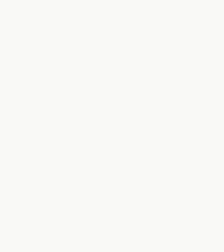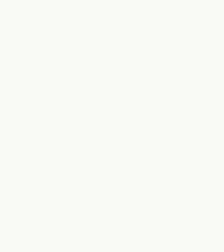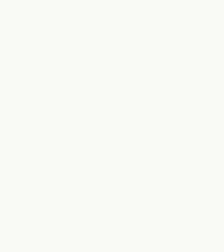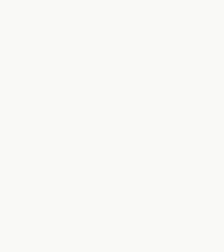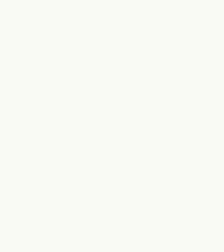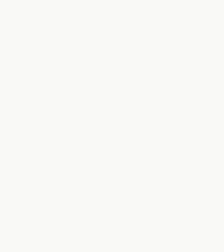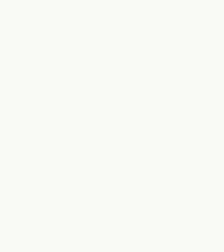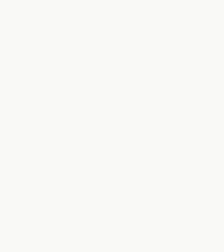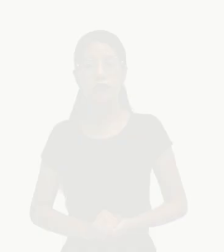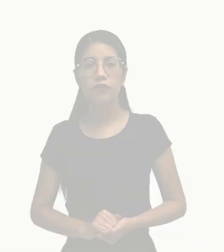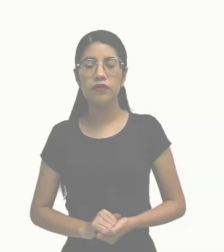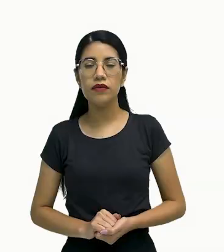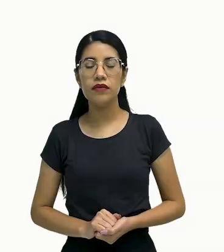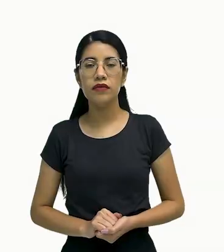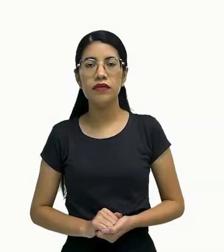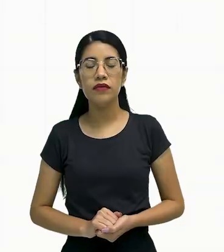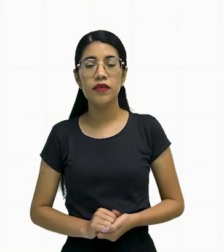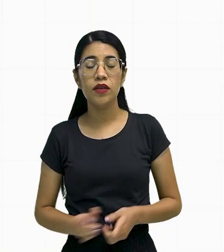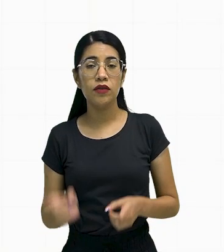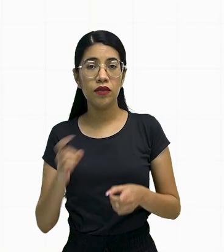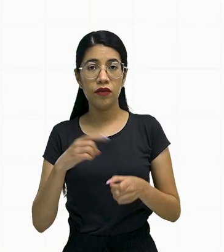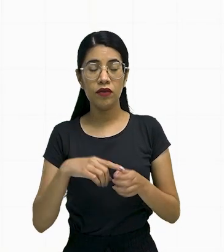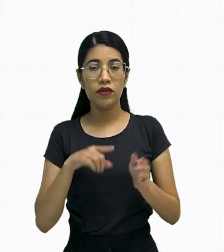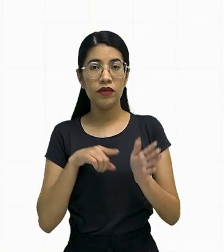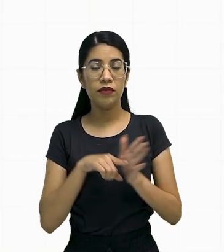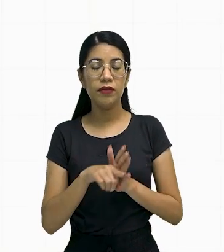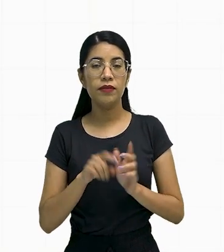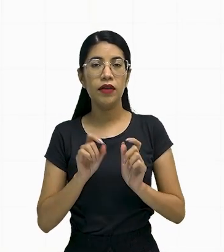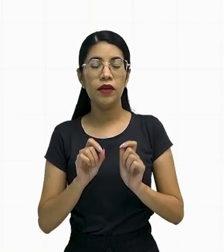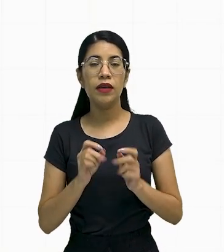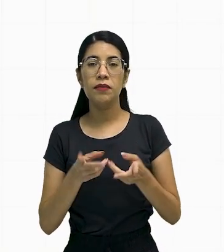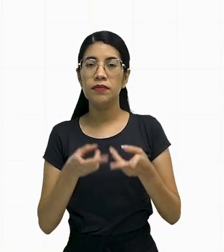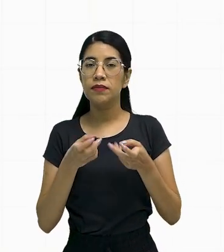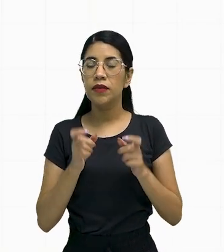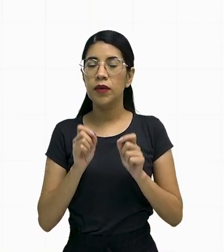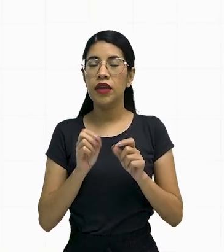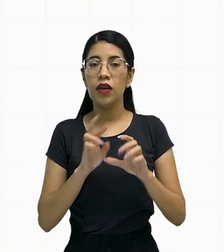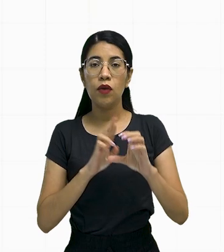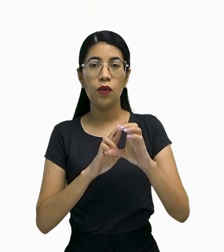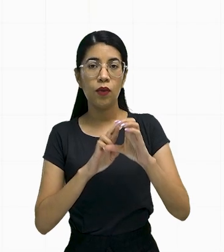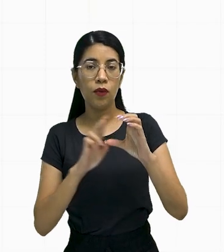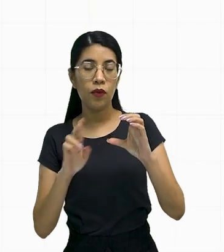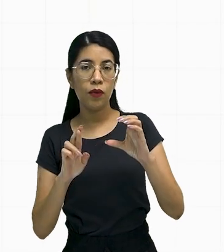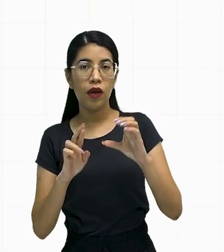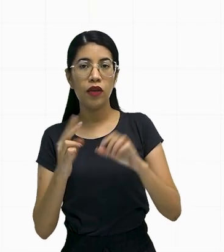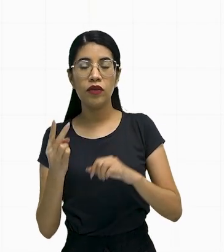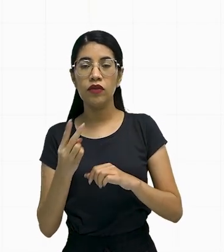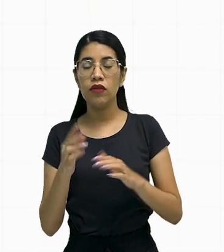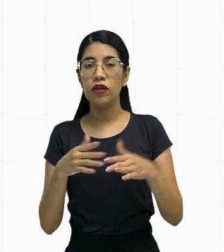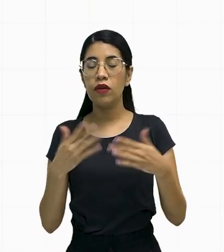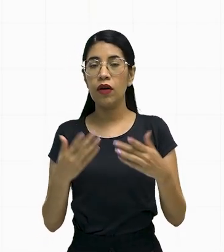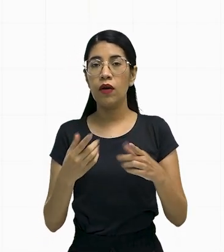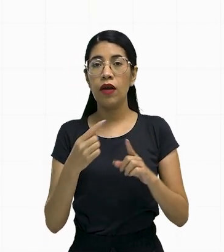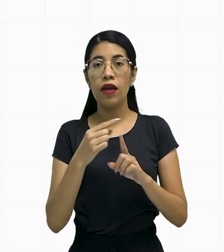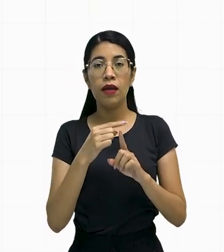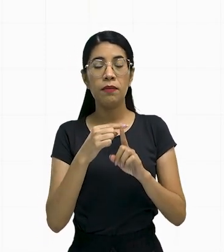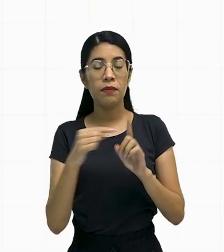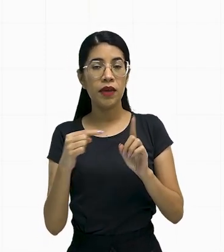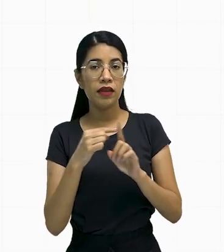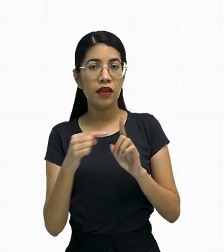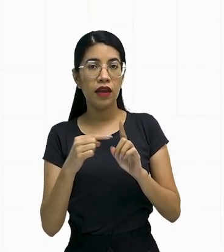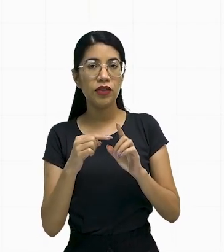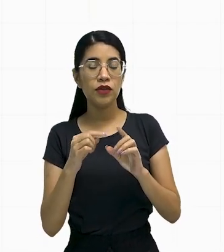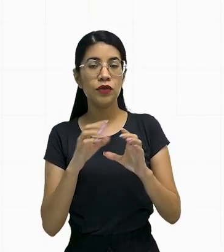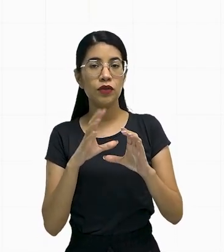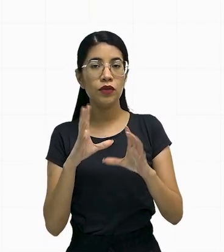elas? Primeiro, voltando aqui na questão de novo, ó, repare que o raio equivale à metade do